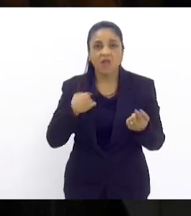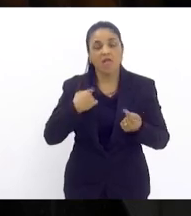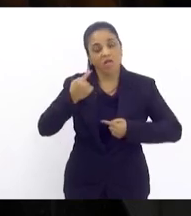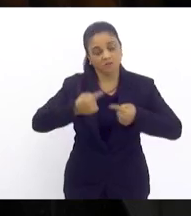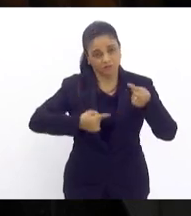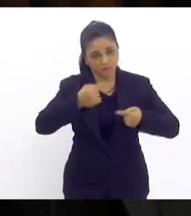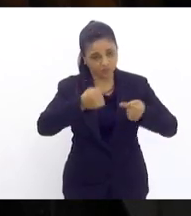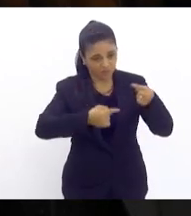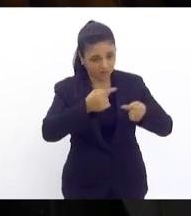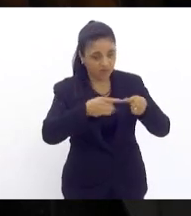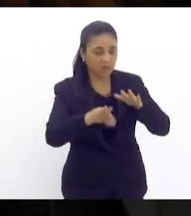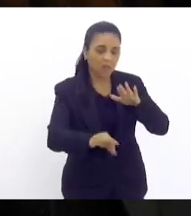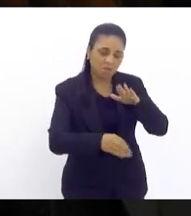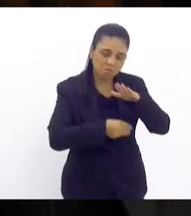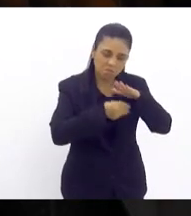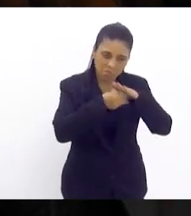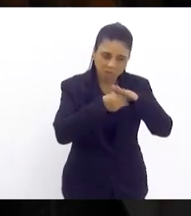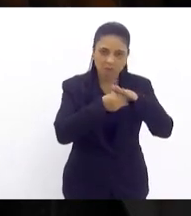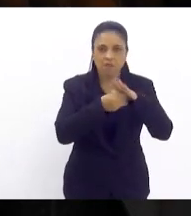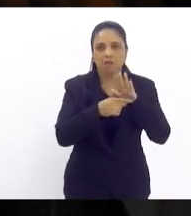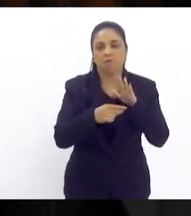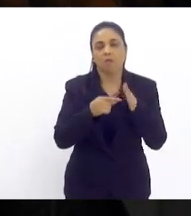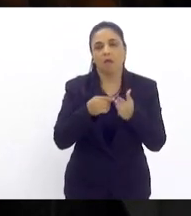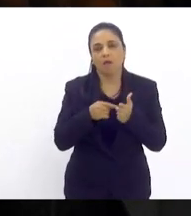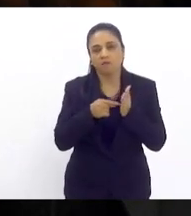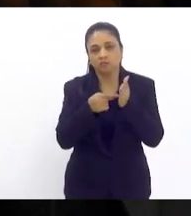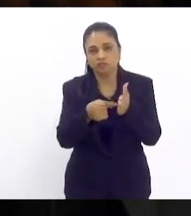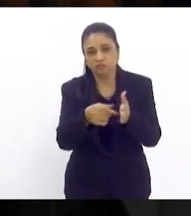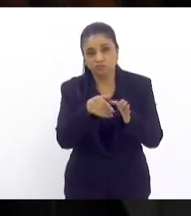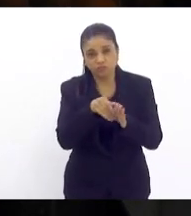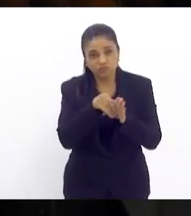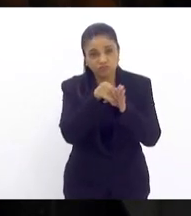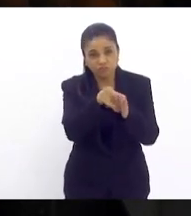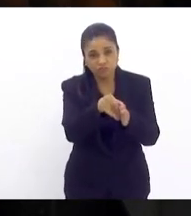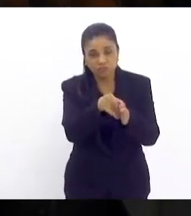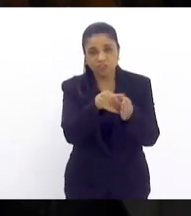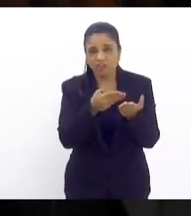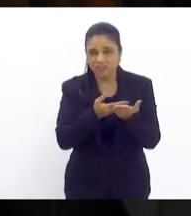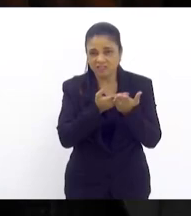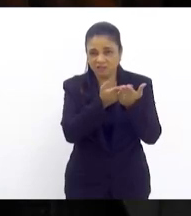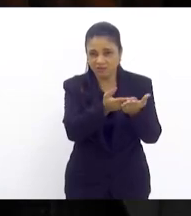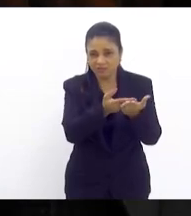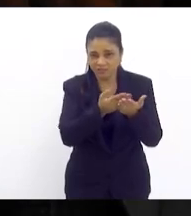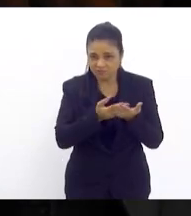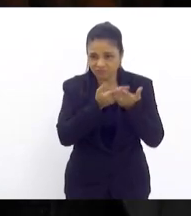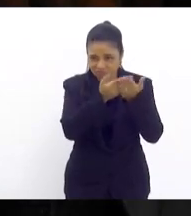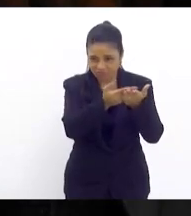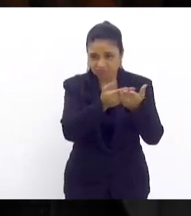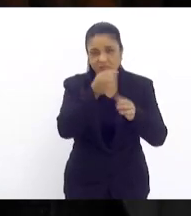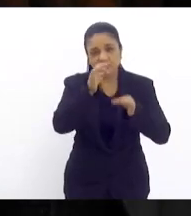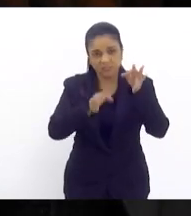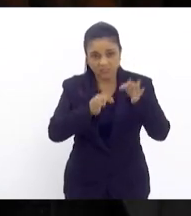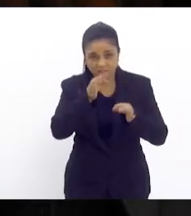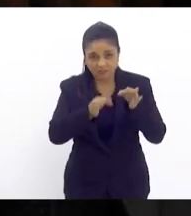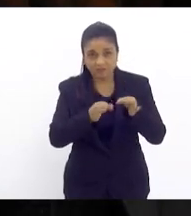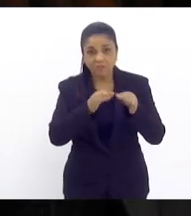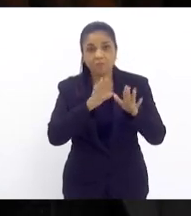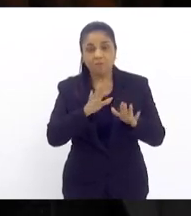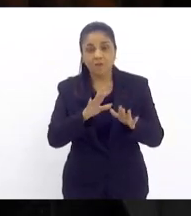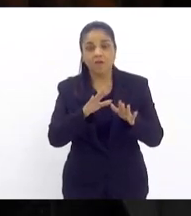é uma indicação Legislativa não vou pedir verificação nada disso é só para marcar o meu entendimento